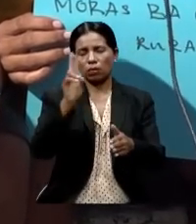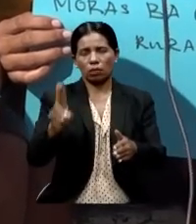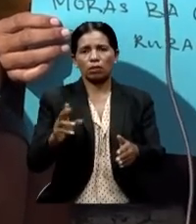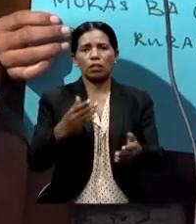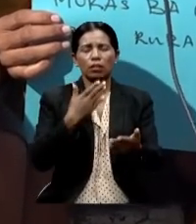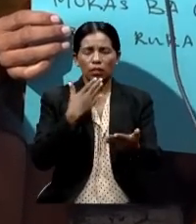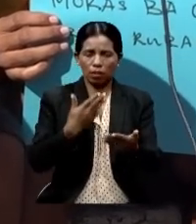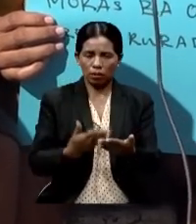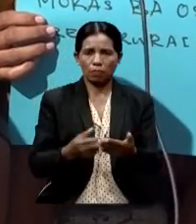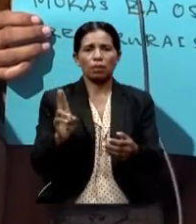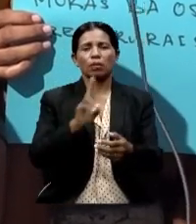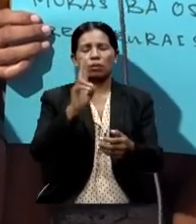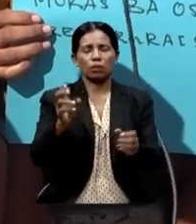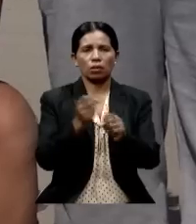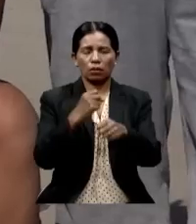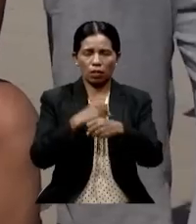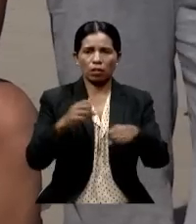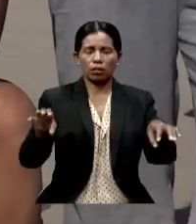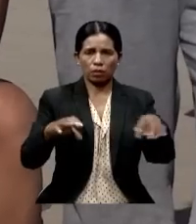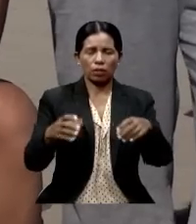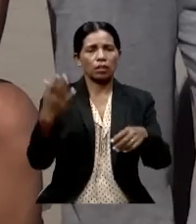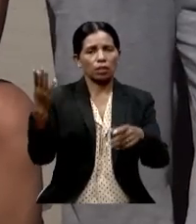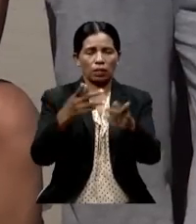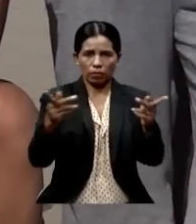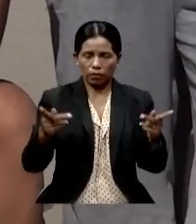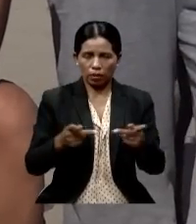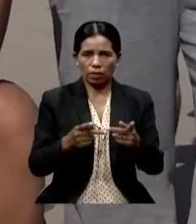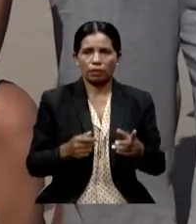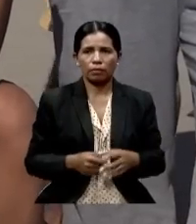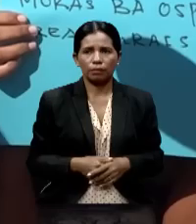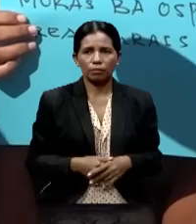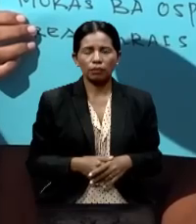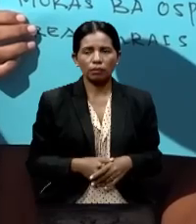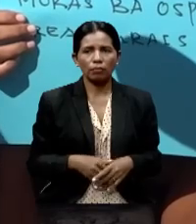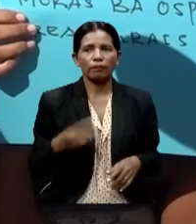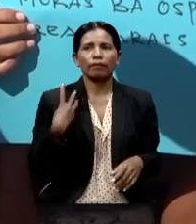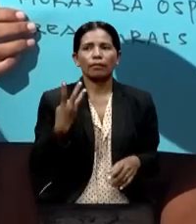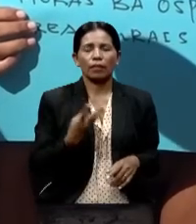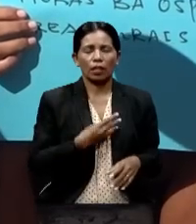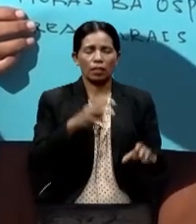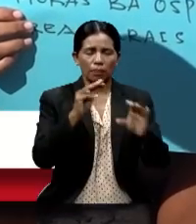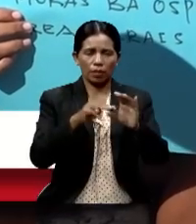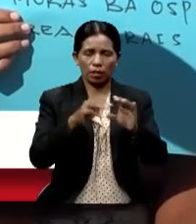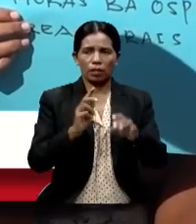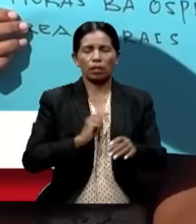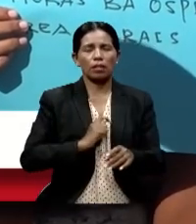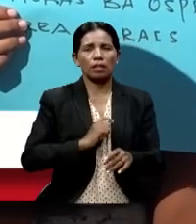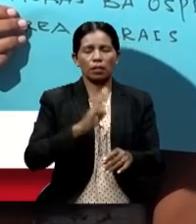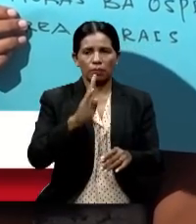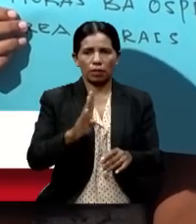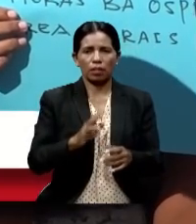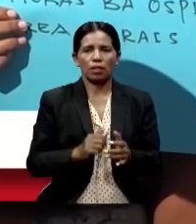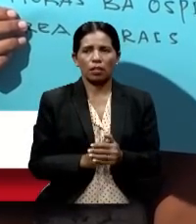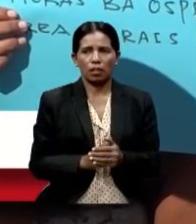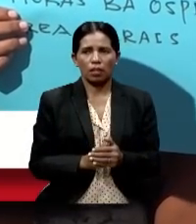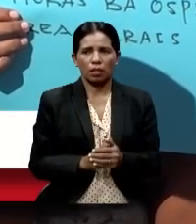kondisaun diak atau uza ho di halo servisu ia terenu. Ami negosiante mercado taibesi, labele